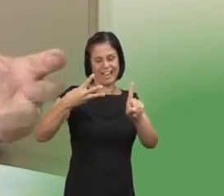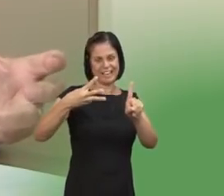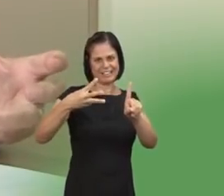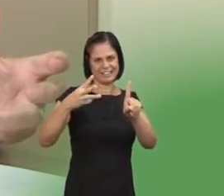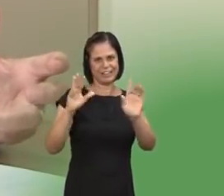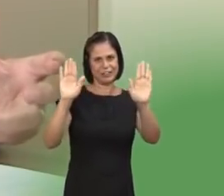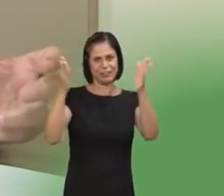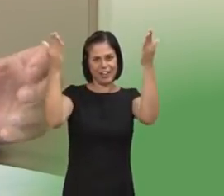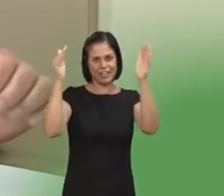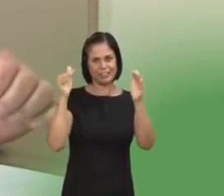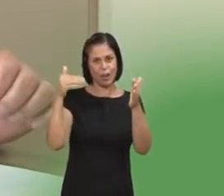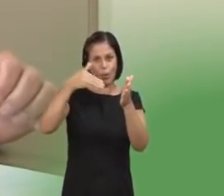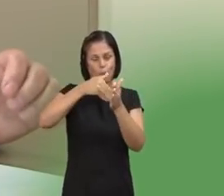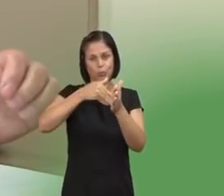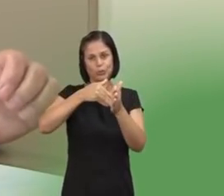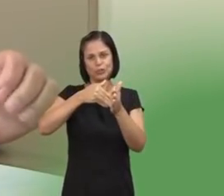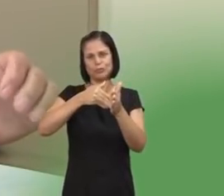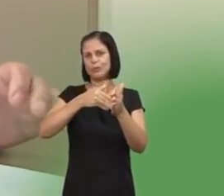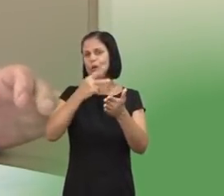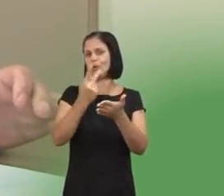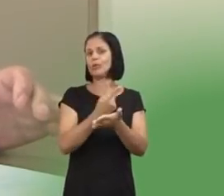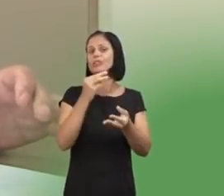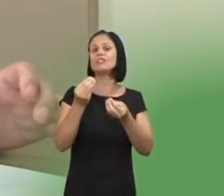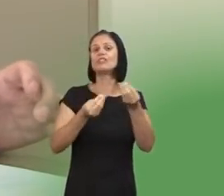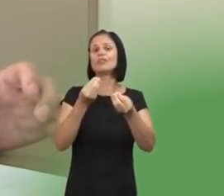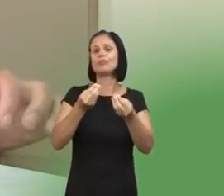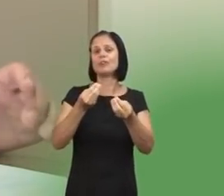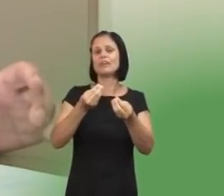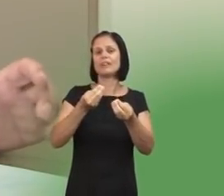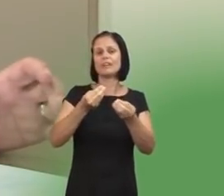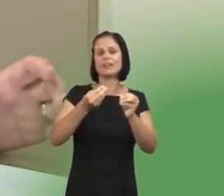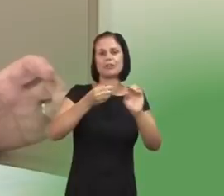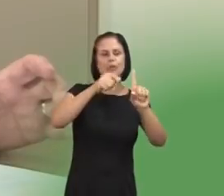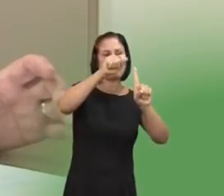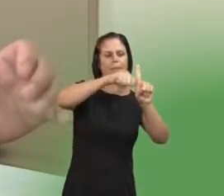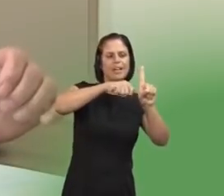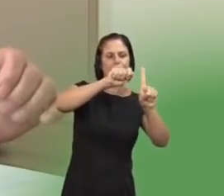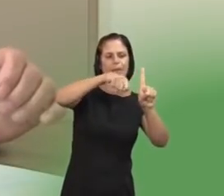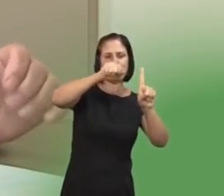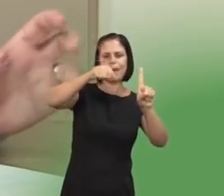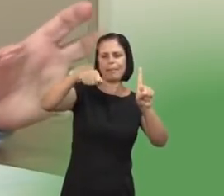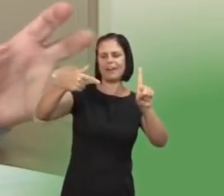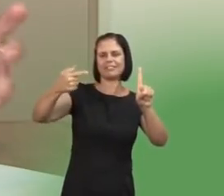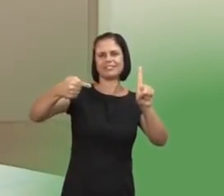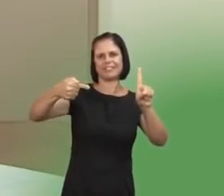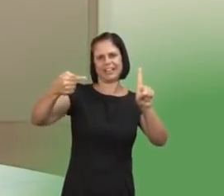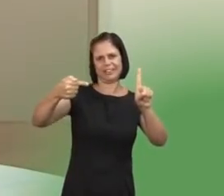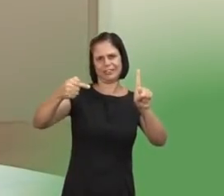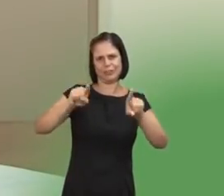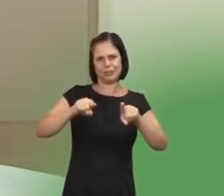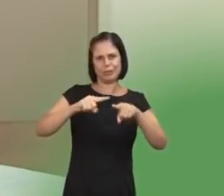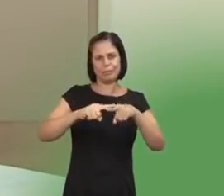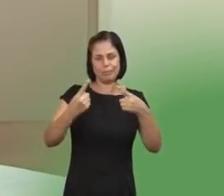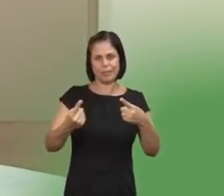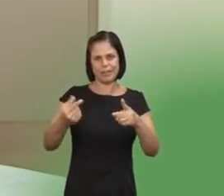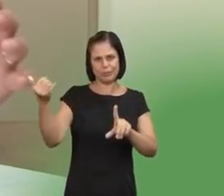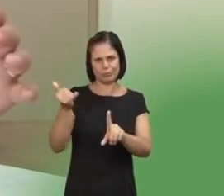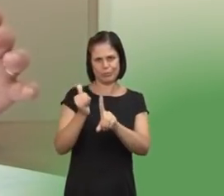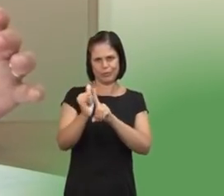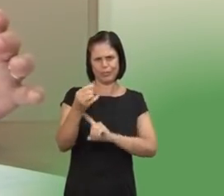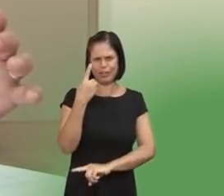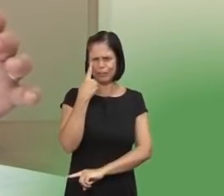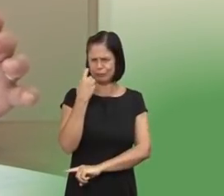últimas festas, elas se davam exatamente ao longo do 7º mês. Mas só que profeticamente